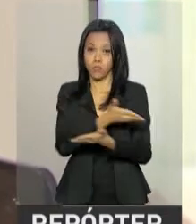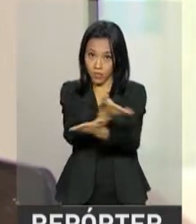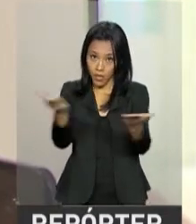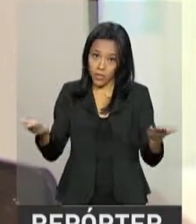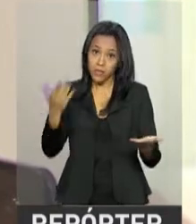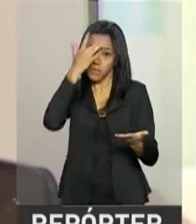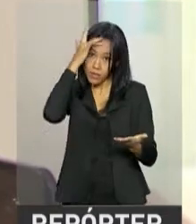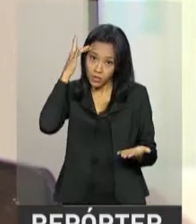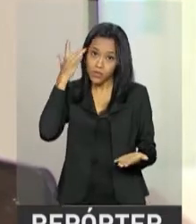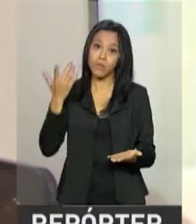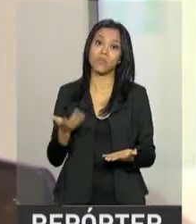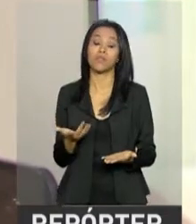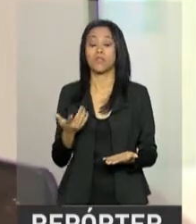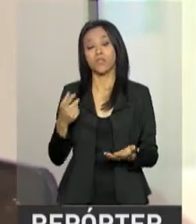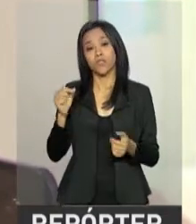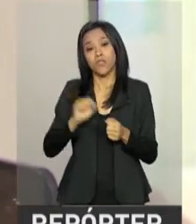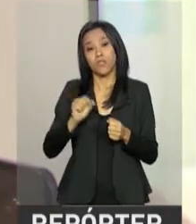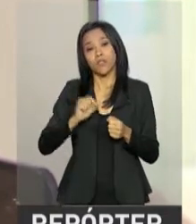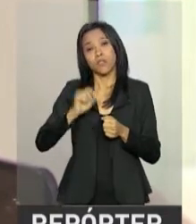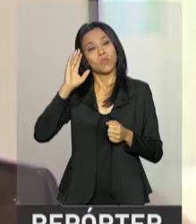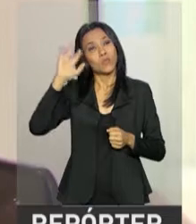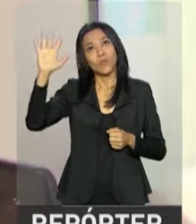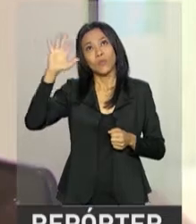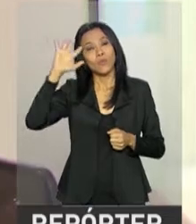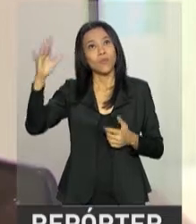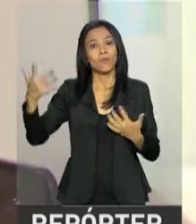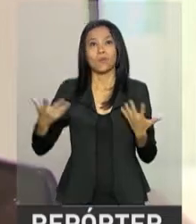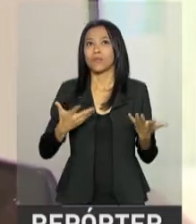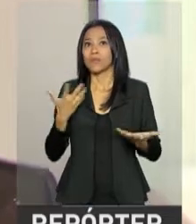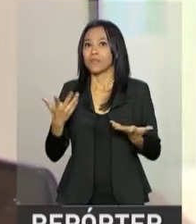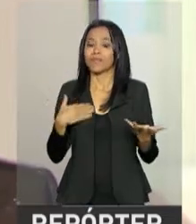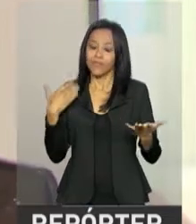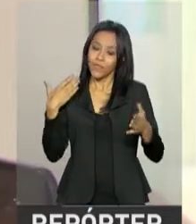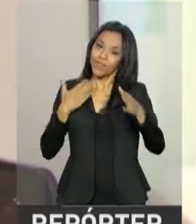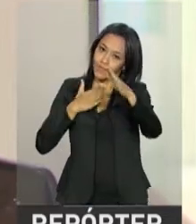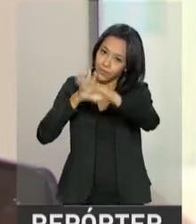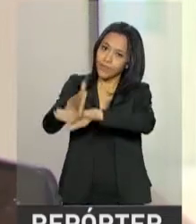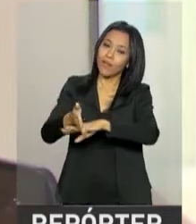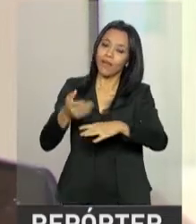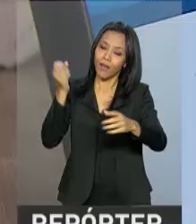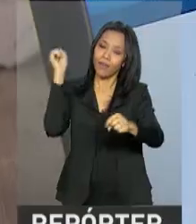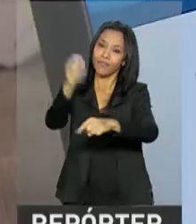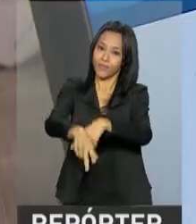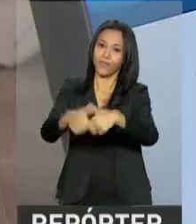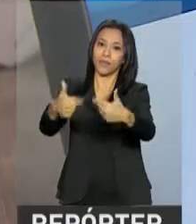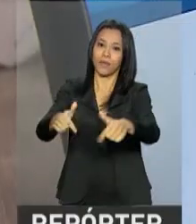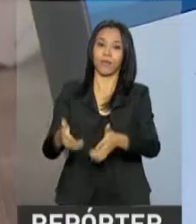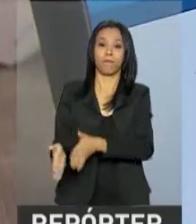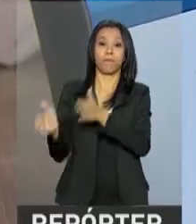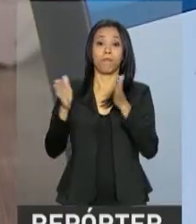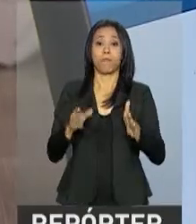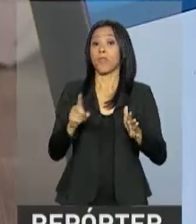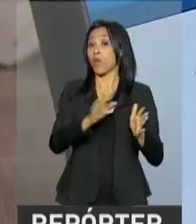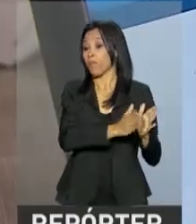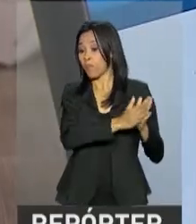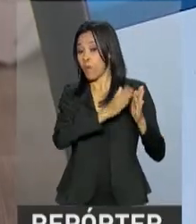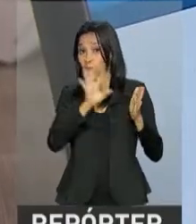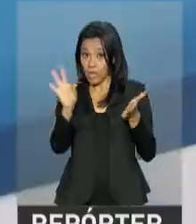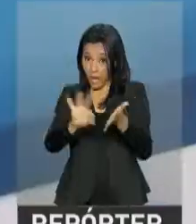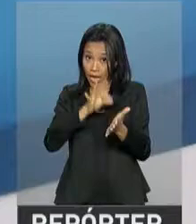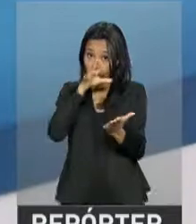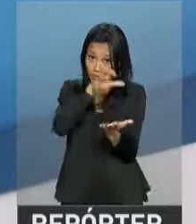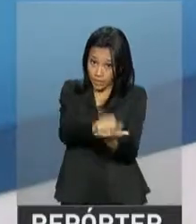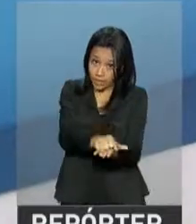de realizarem um sonho então até mesmo ingressar no mercado de trabalho todo o processo de inscrição é